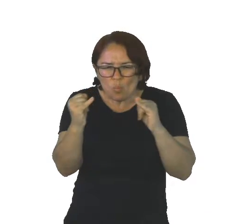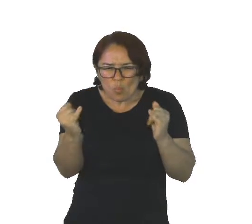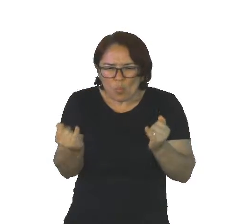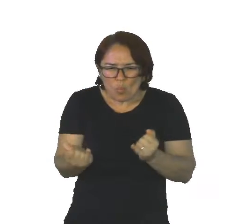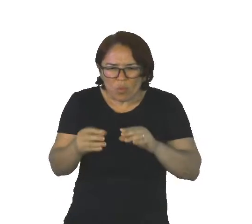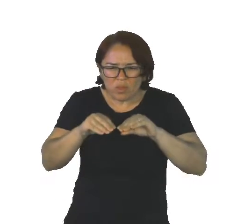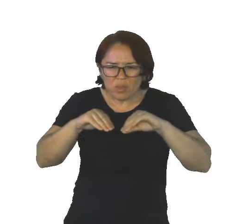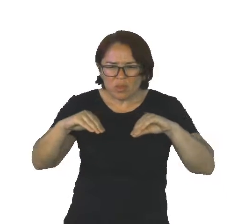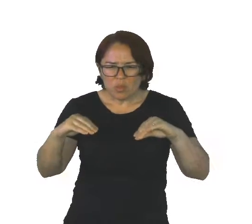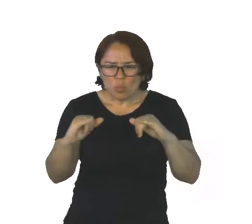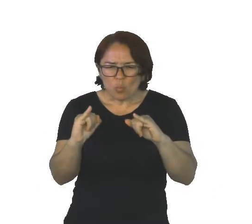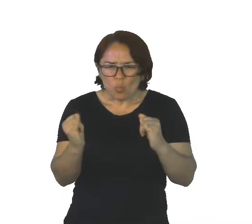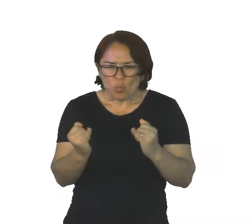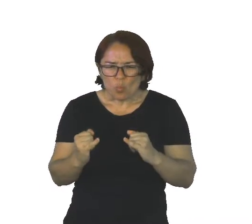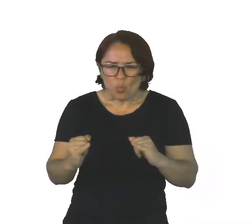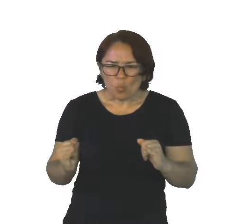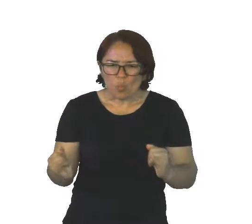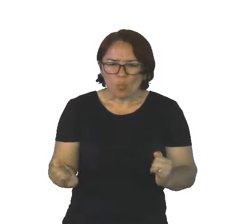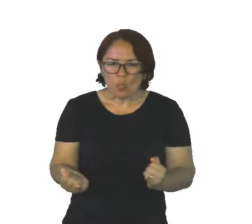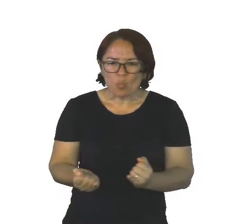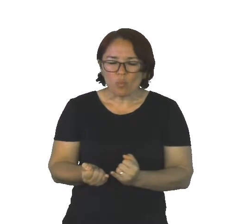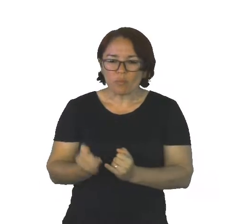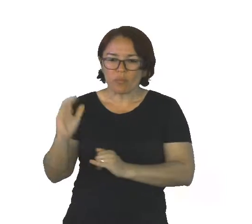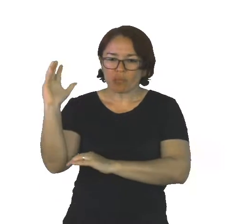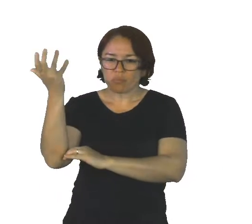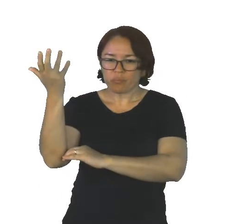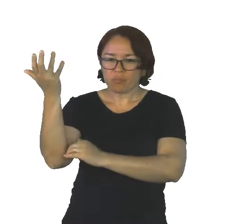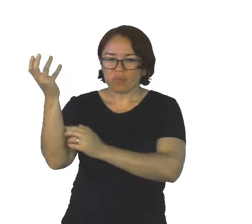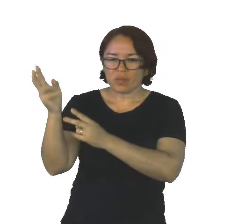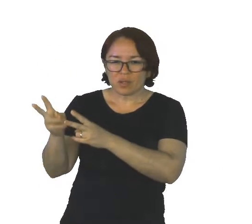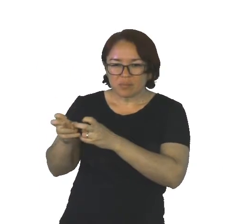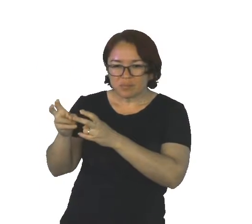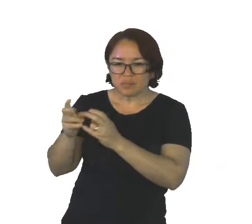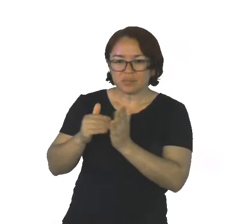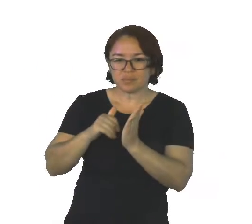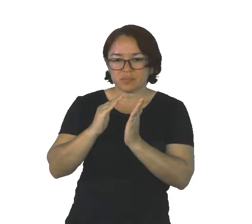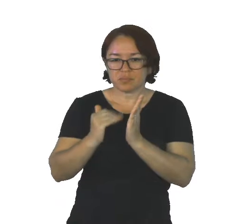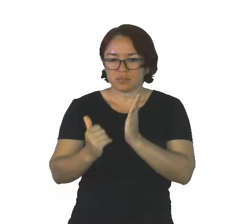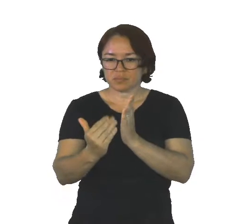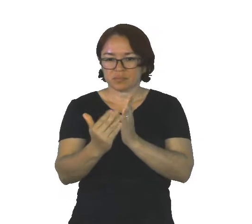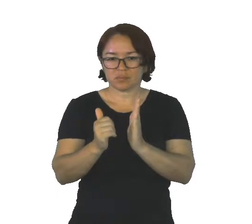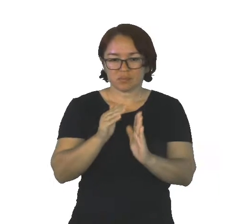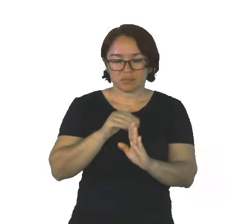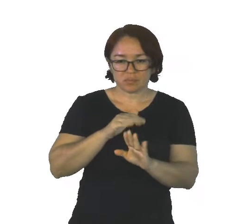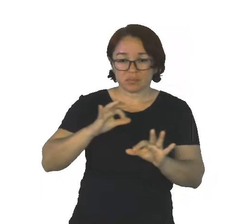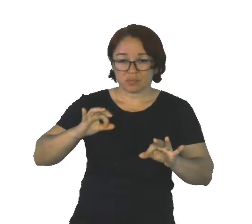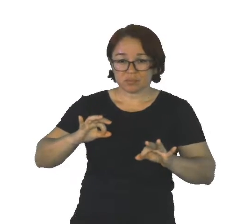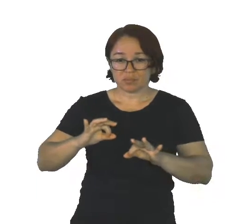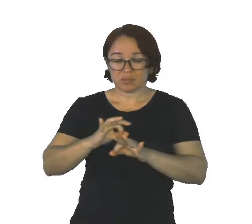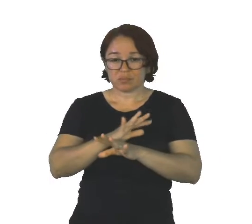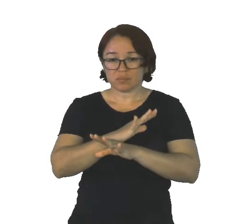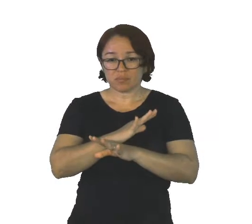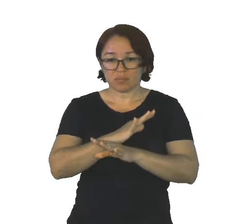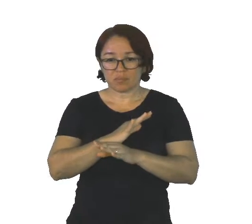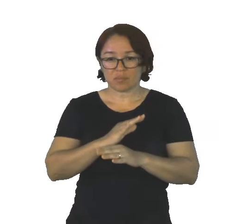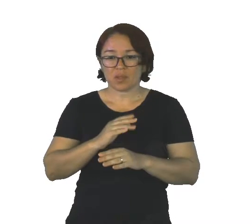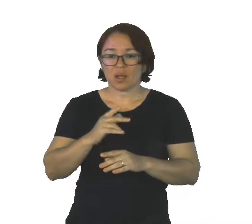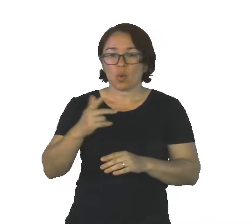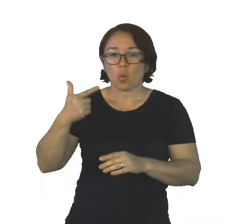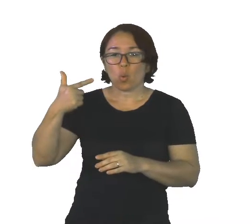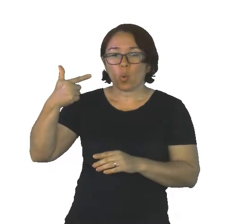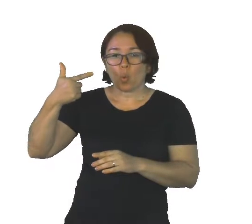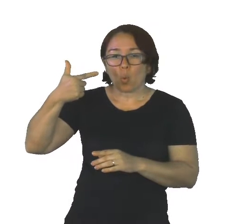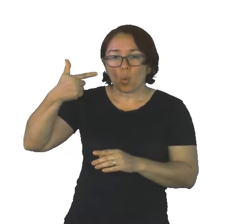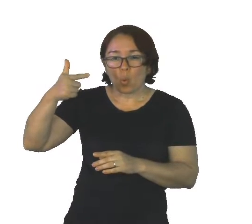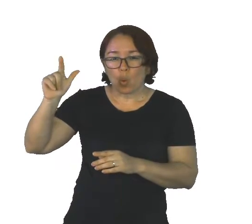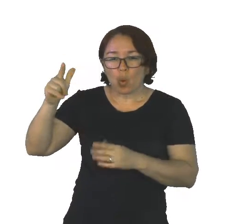As figuras são pintadas com tintas naturais e, para terminar, os recipientes são cobertos por uma resina